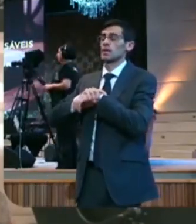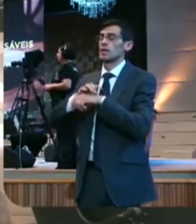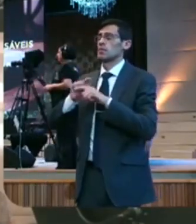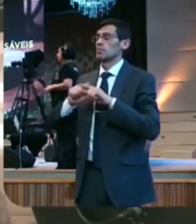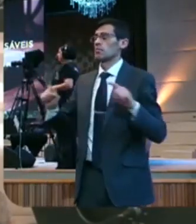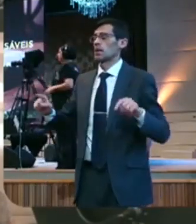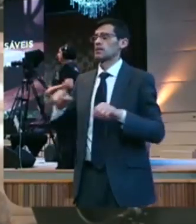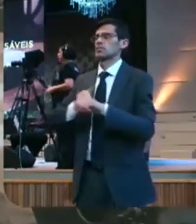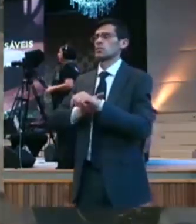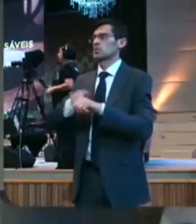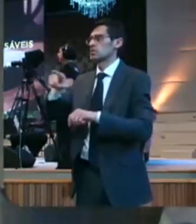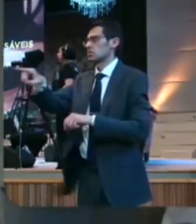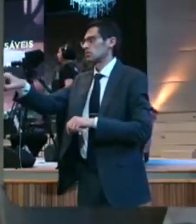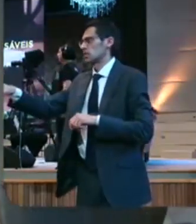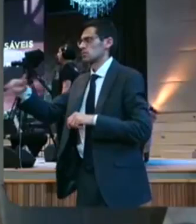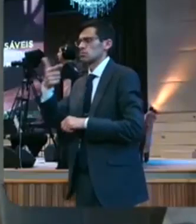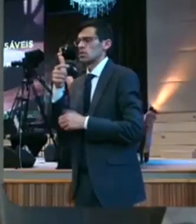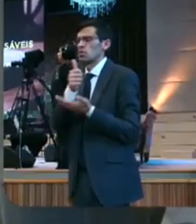não tiverem o controle,